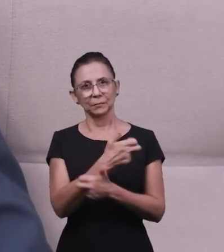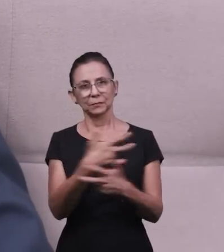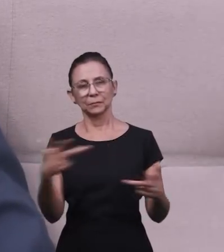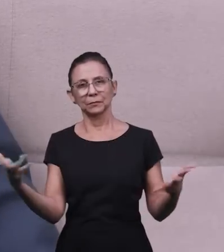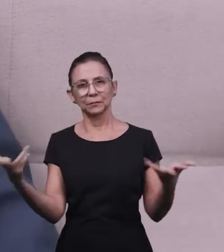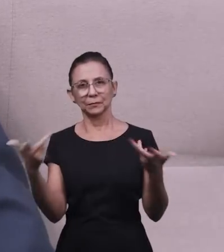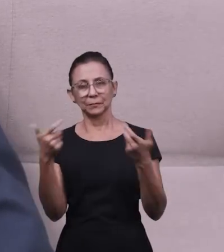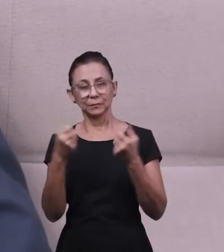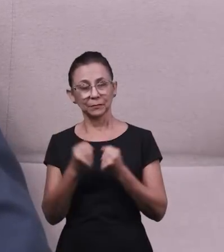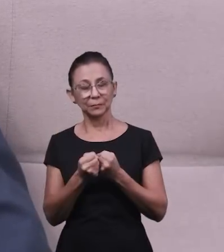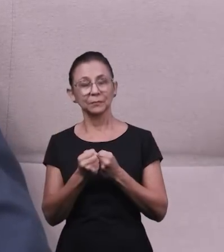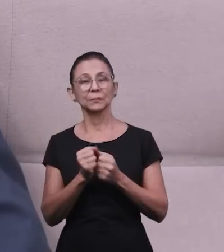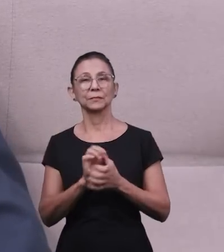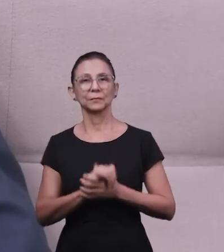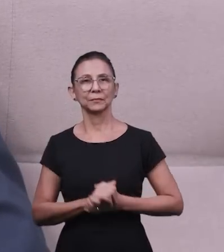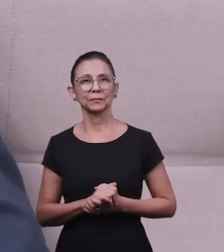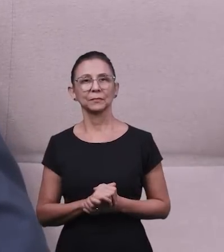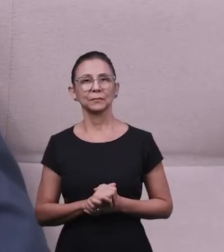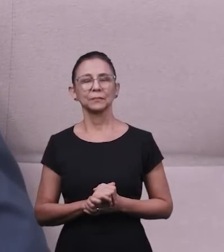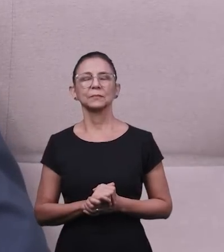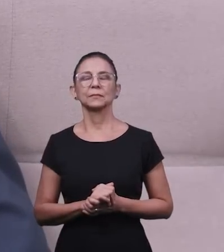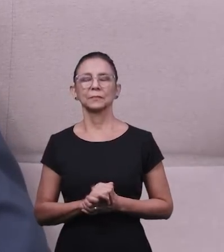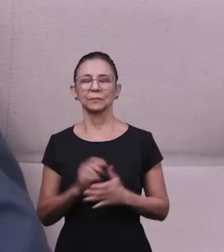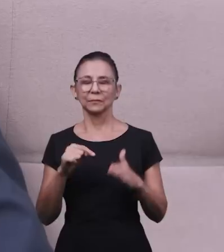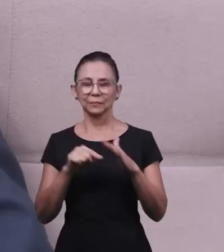falamos aqui de coisas gloriosas,